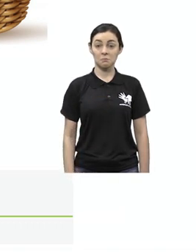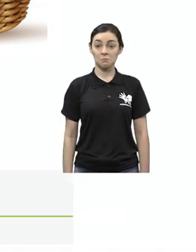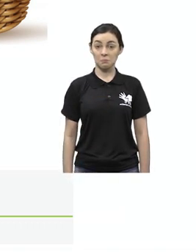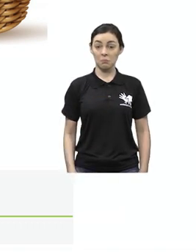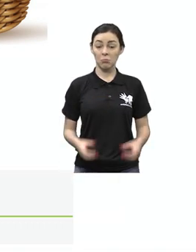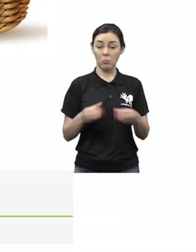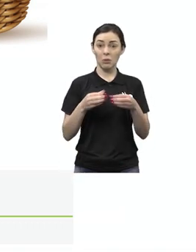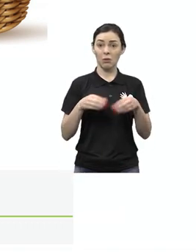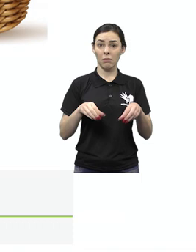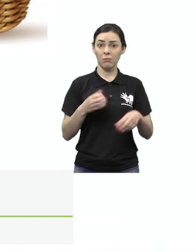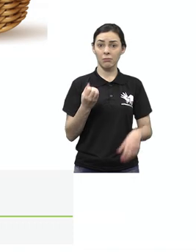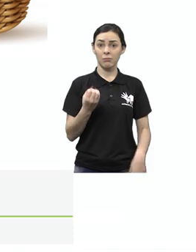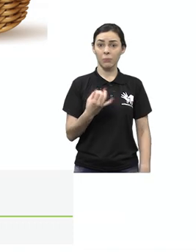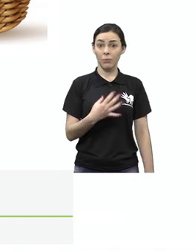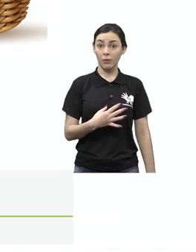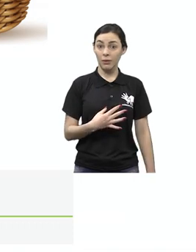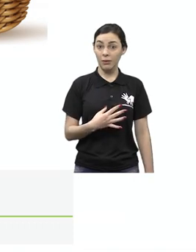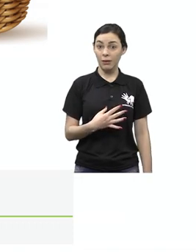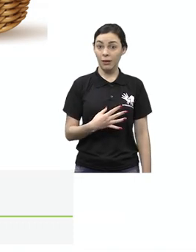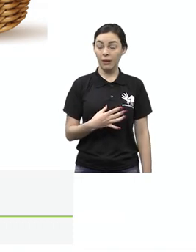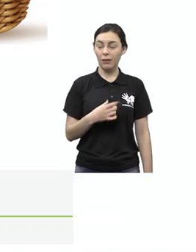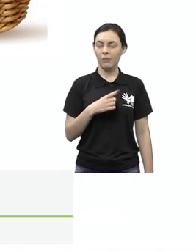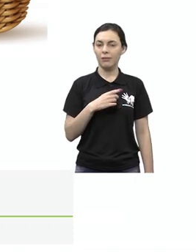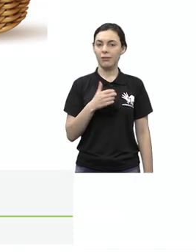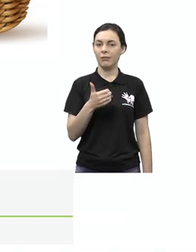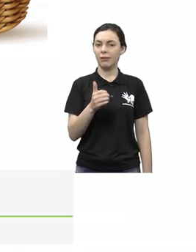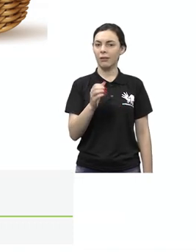5, 6, 7, 8, 9, 10. Quantos ovos eu tenho aqui?